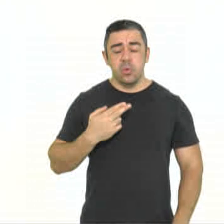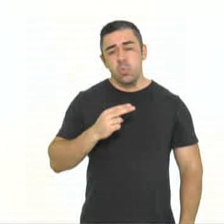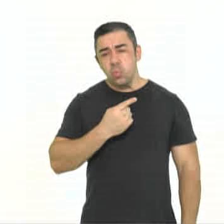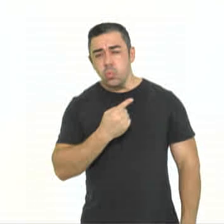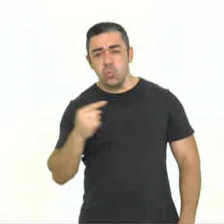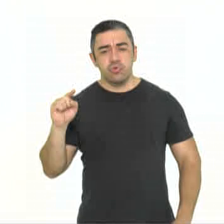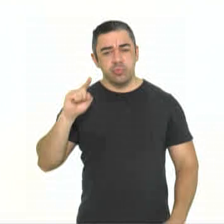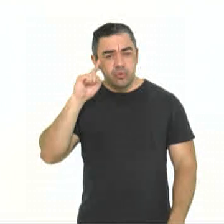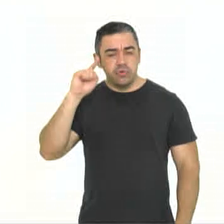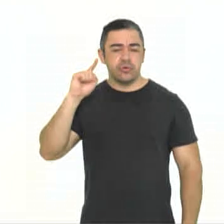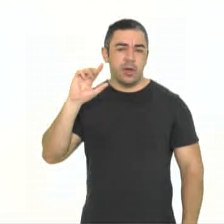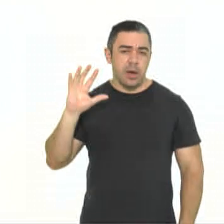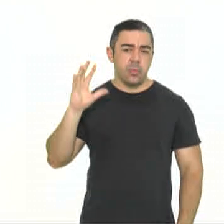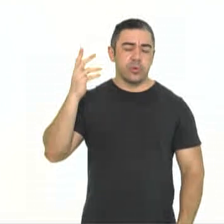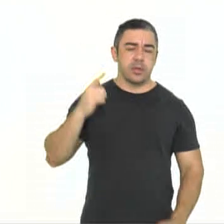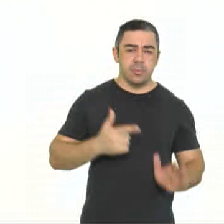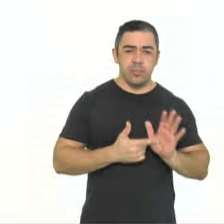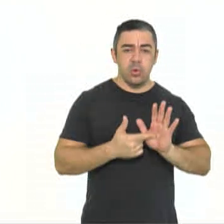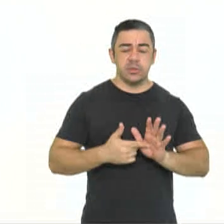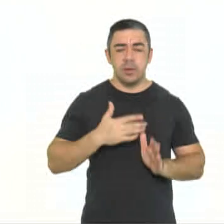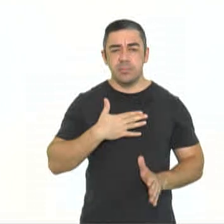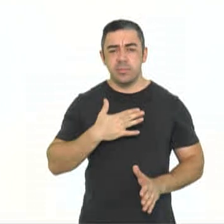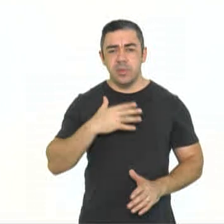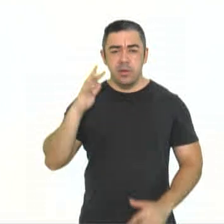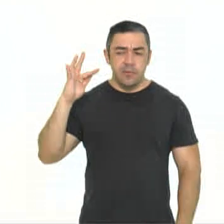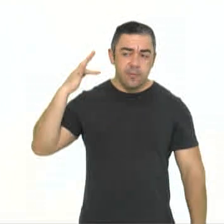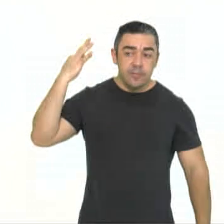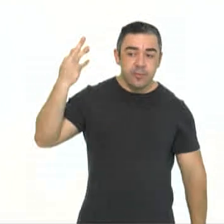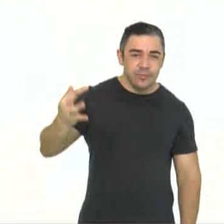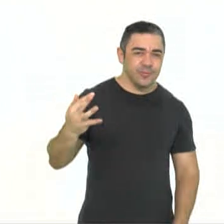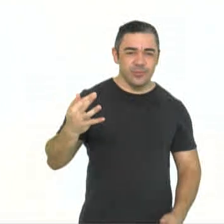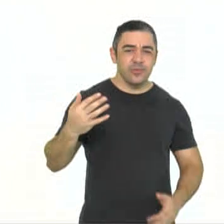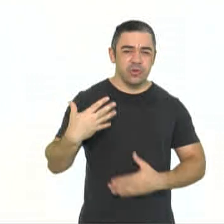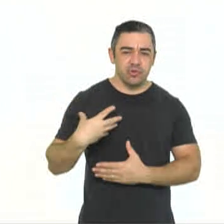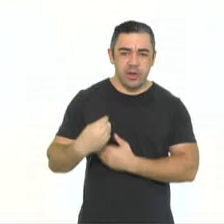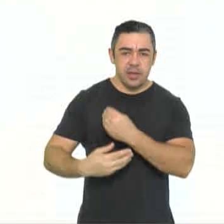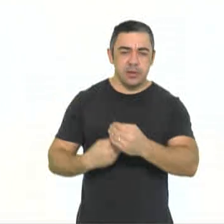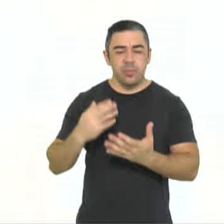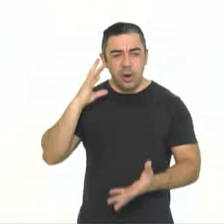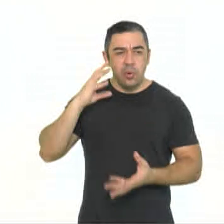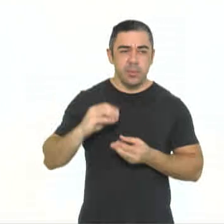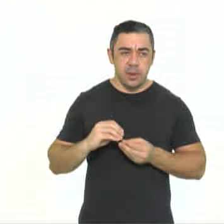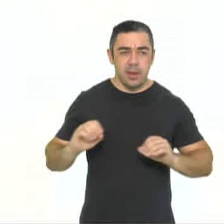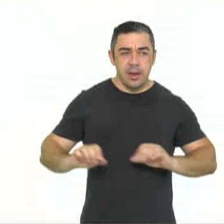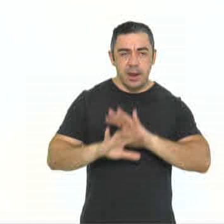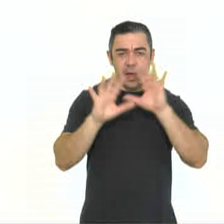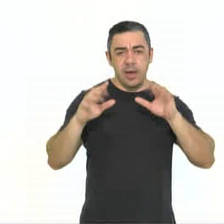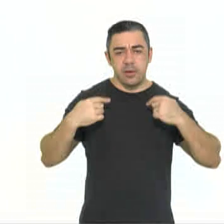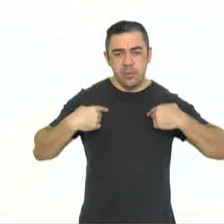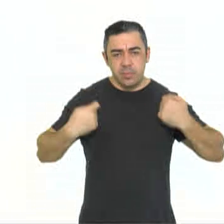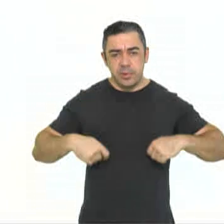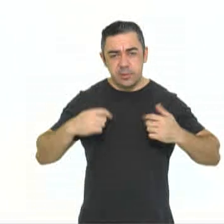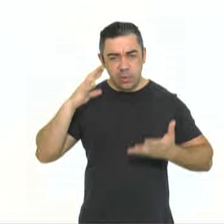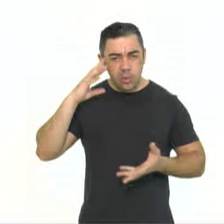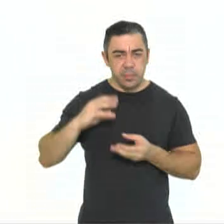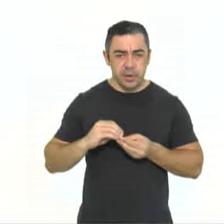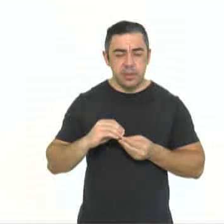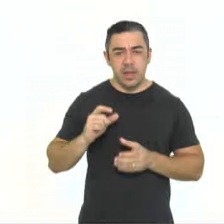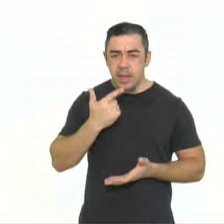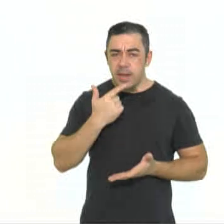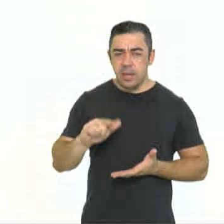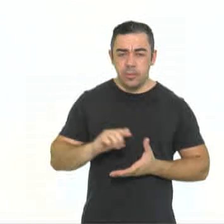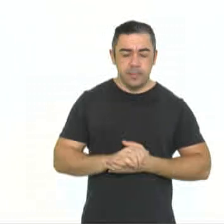dias anunciem o desastre da minha posteridade. E para entendê-lo, é claro que preciso entender o javanês. Eis